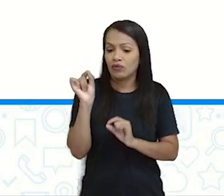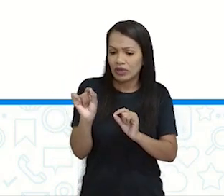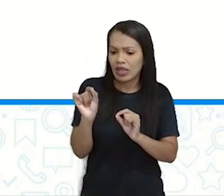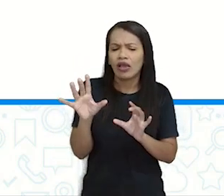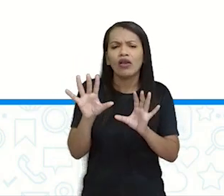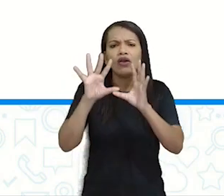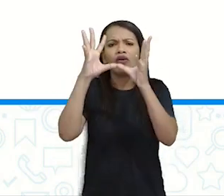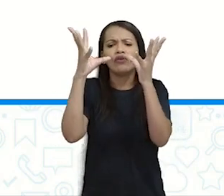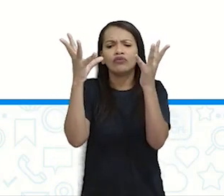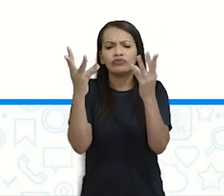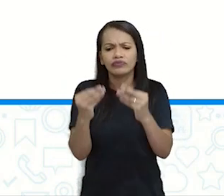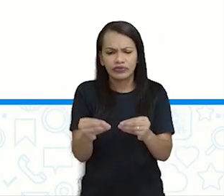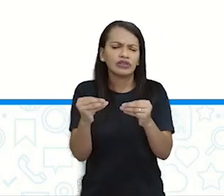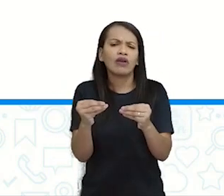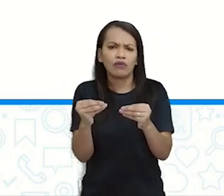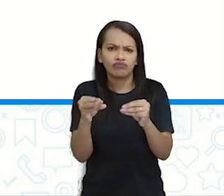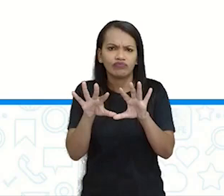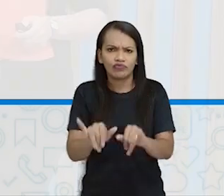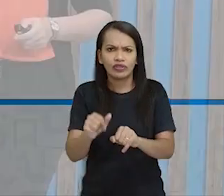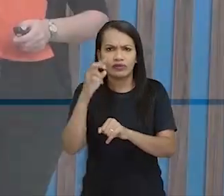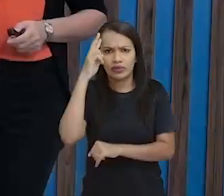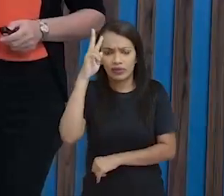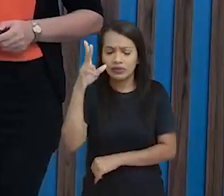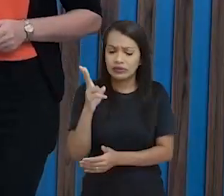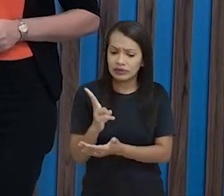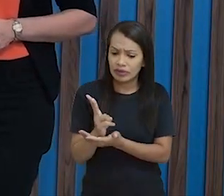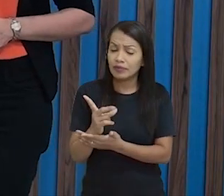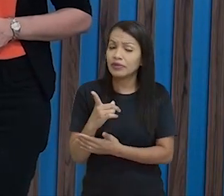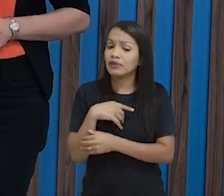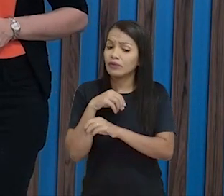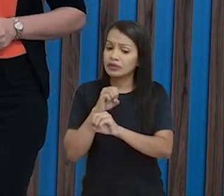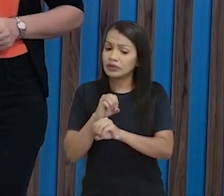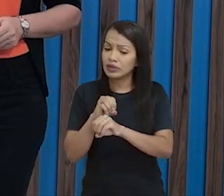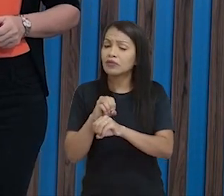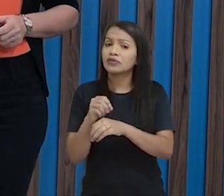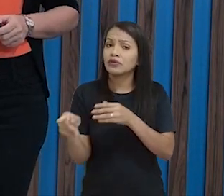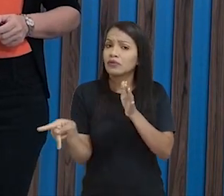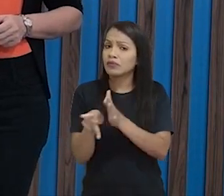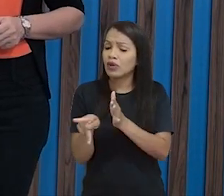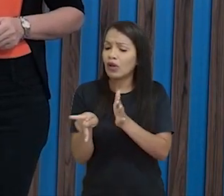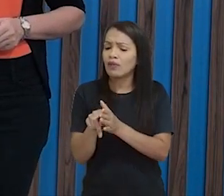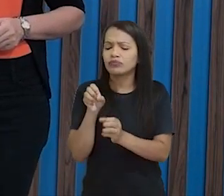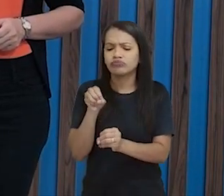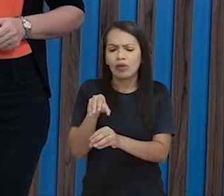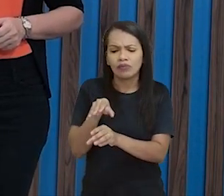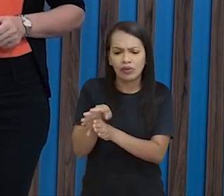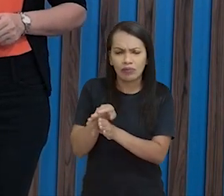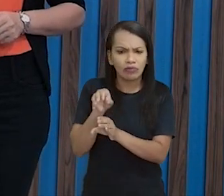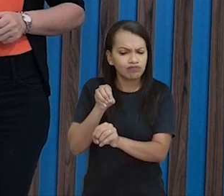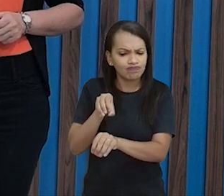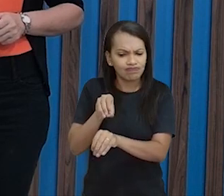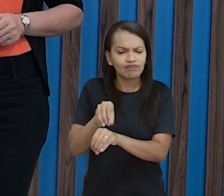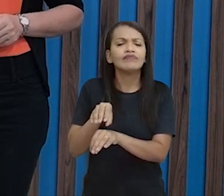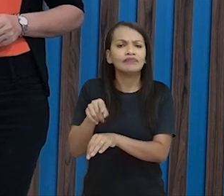o encerramento da história, sempre tem um ensinamento moral, tem uma lição, não é? Tem